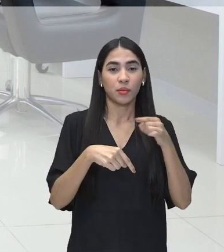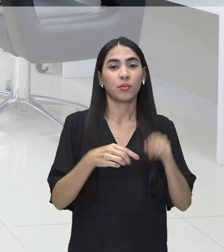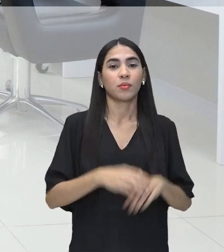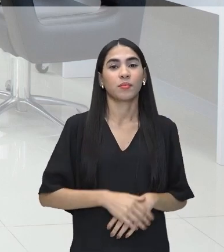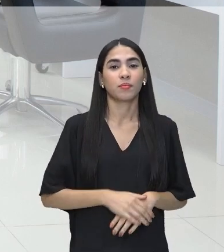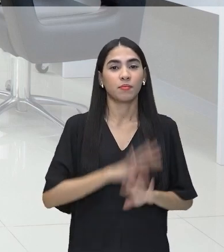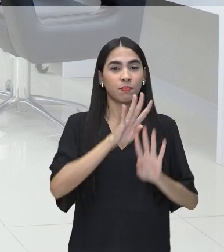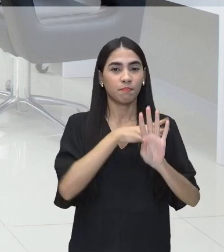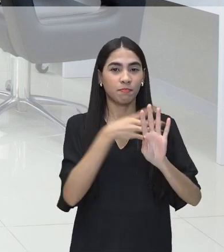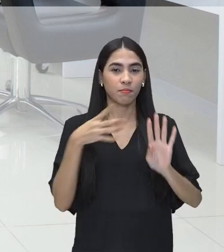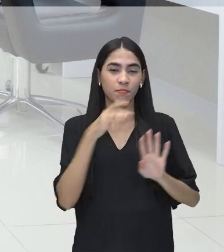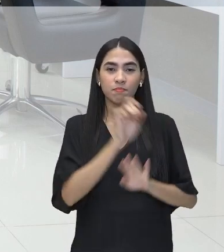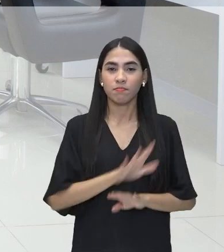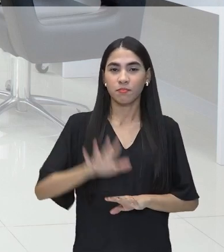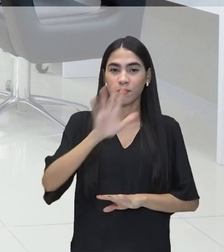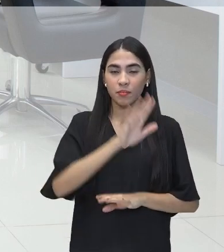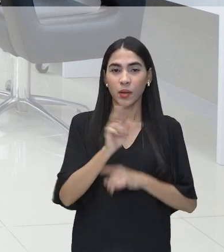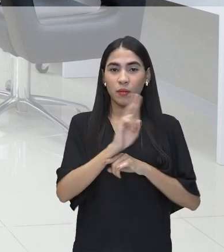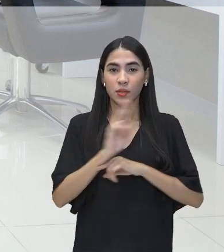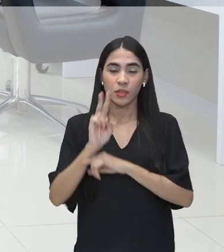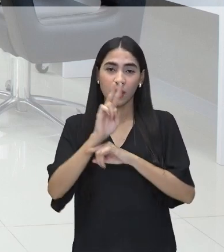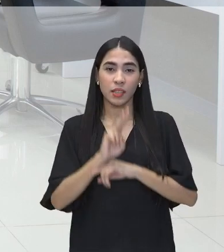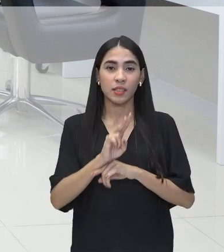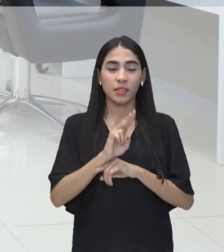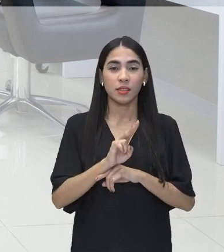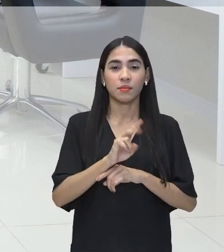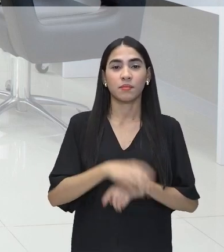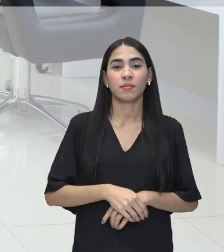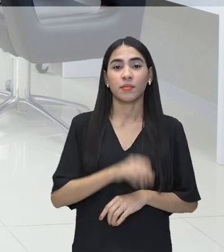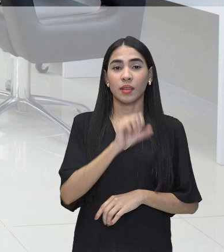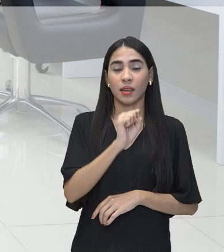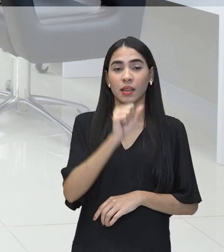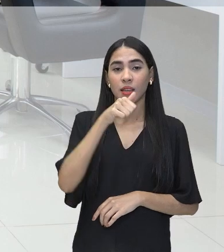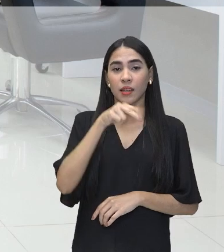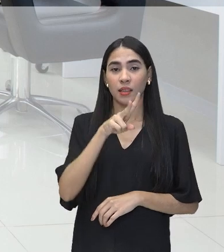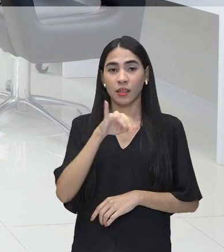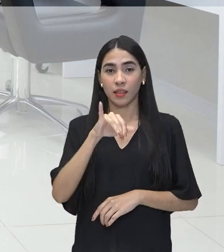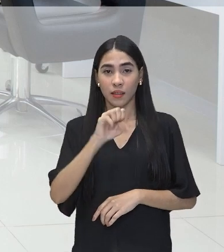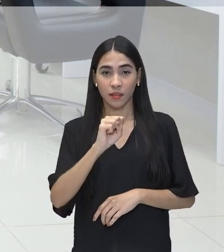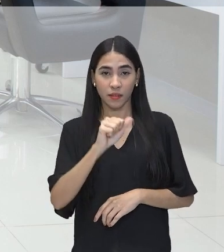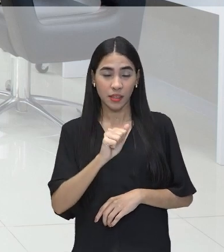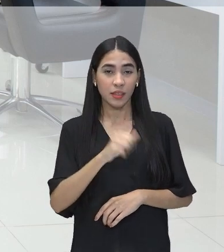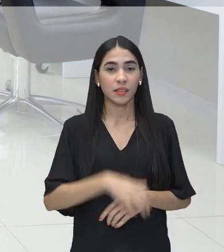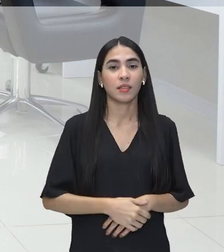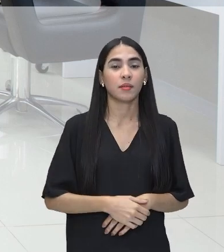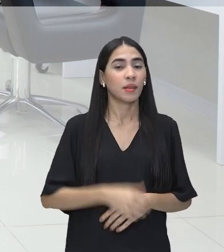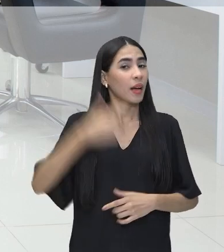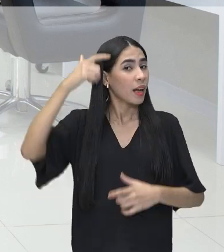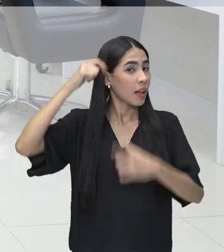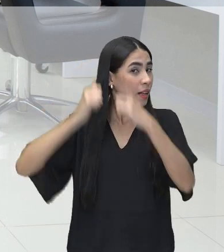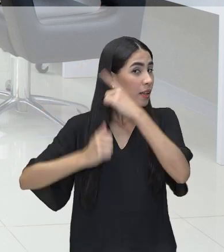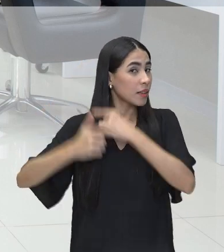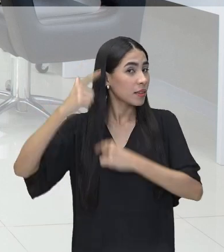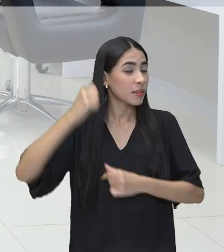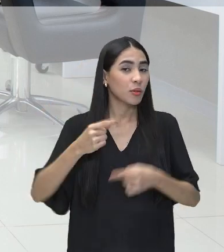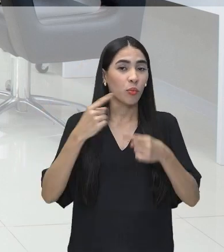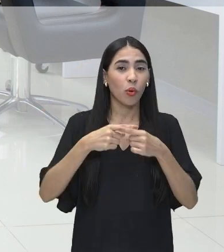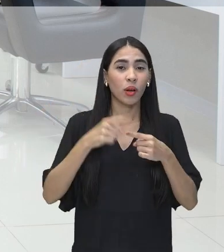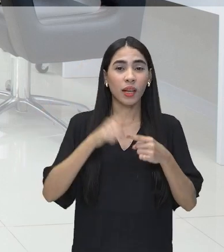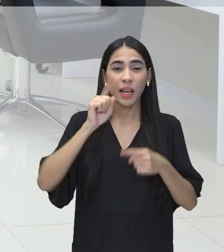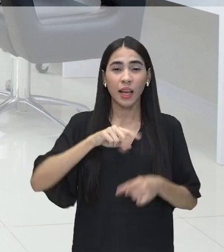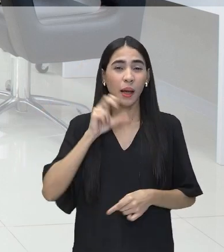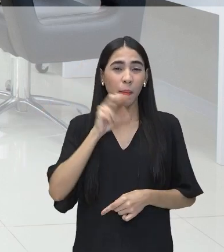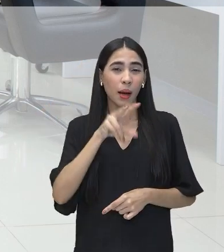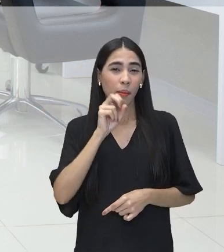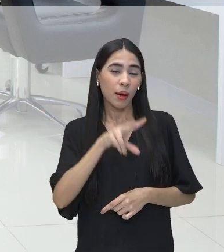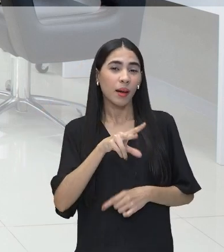Agência Nacional de Vigilância Sanitária, a Anvisa, para alisar os cabelos por ser tóxica